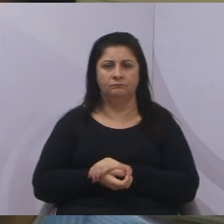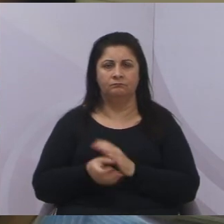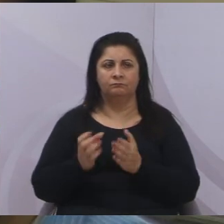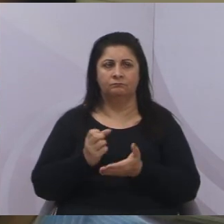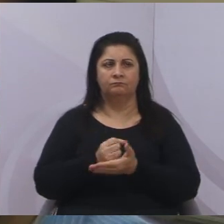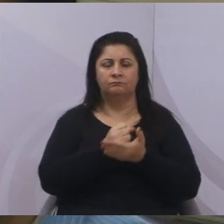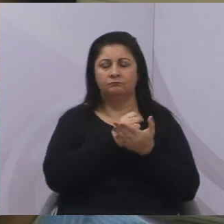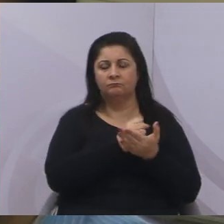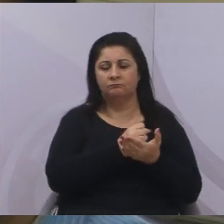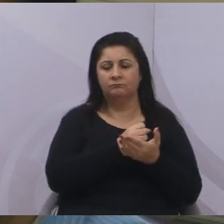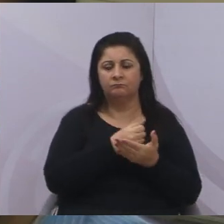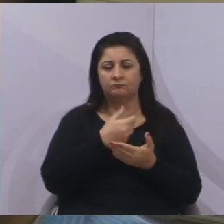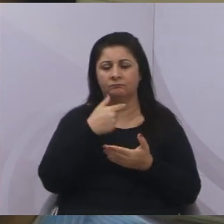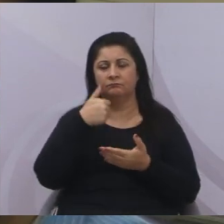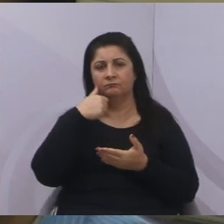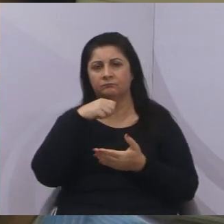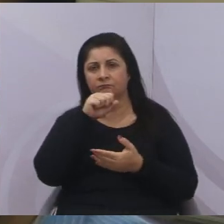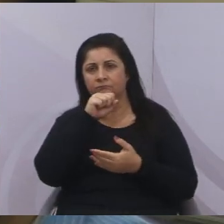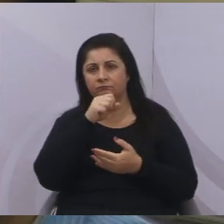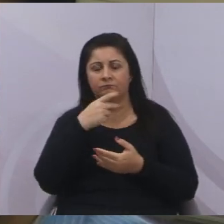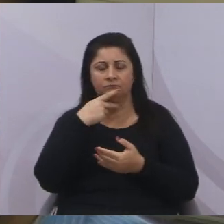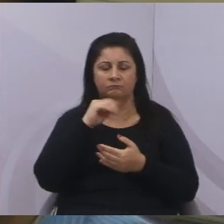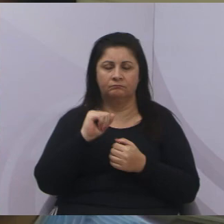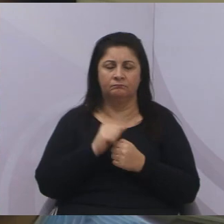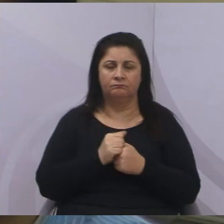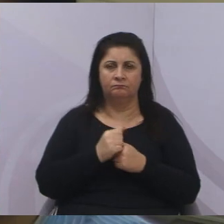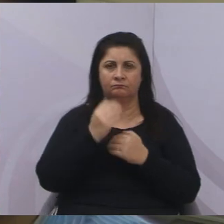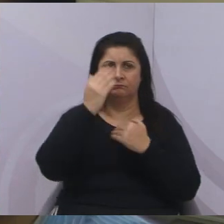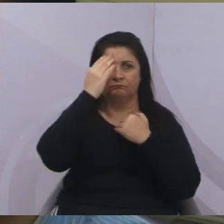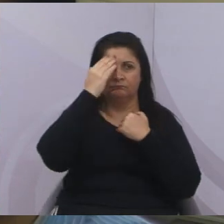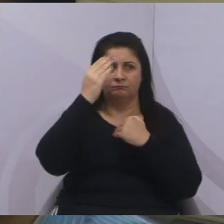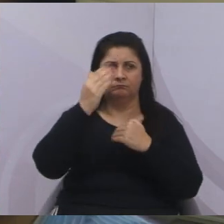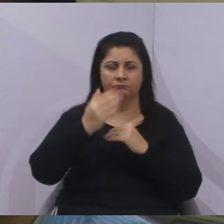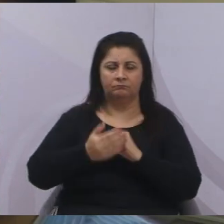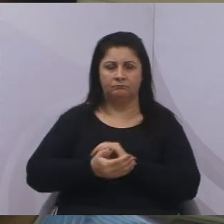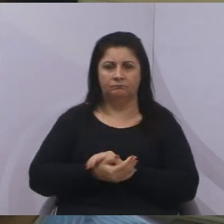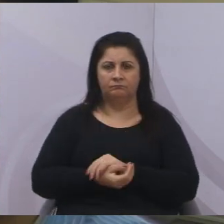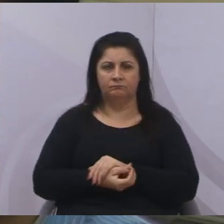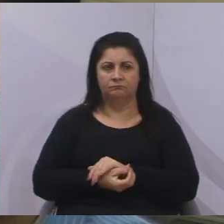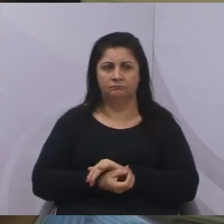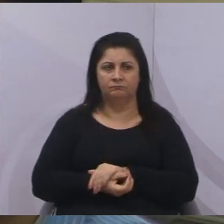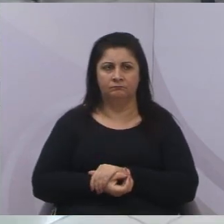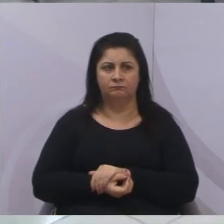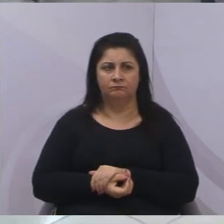pai e de uma mãe que perde a família da cidade de Jacareí. Obrigado a todos e agradeço a vocês.